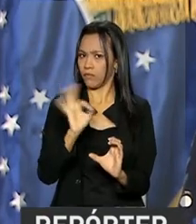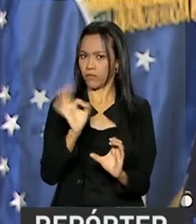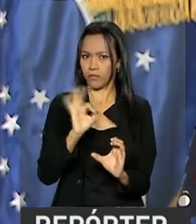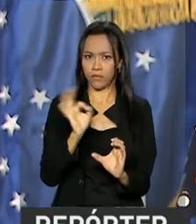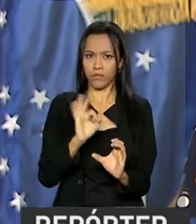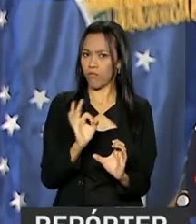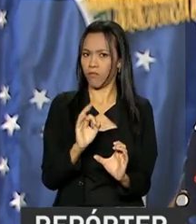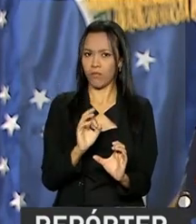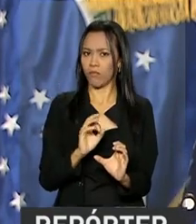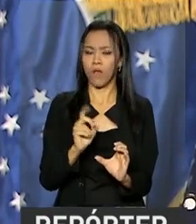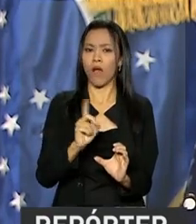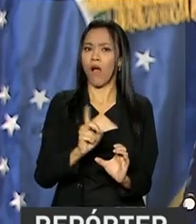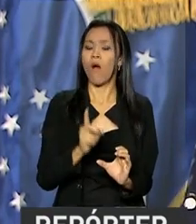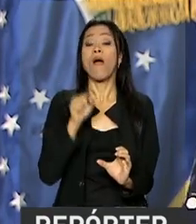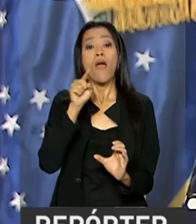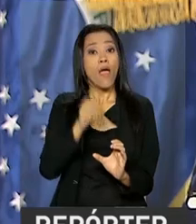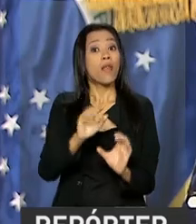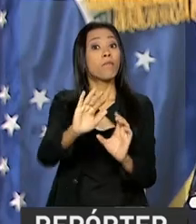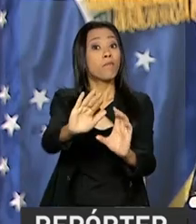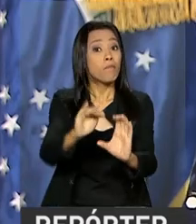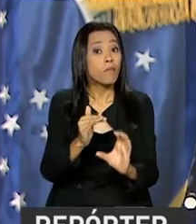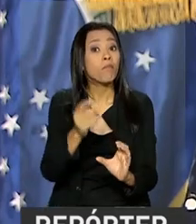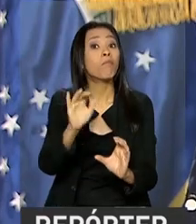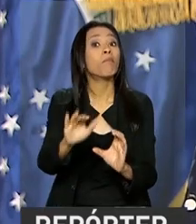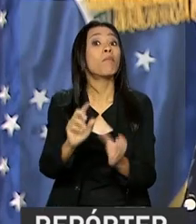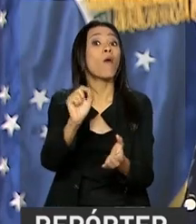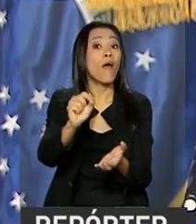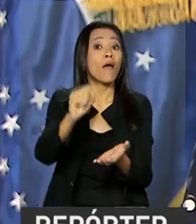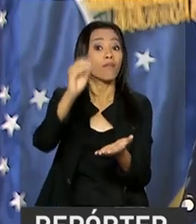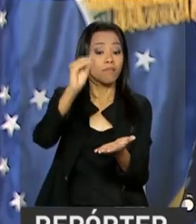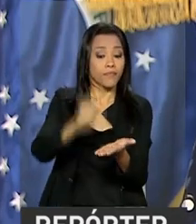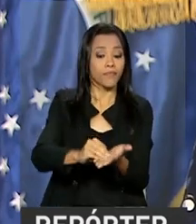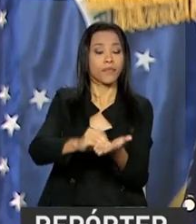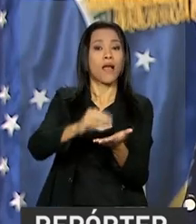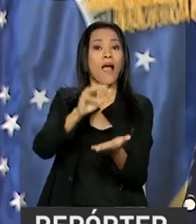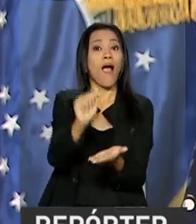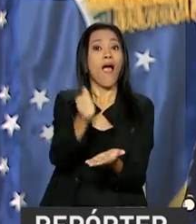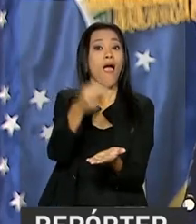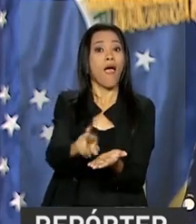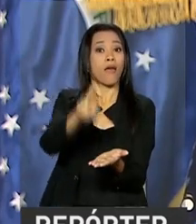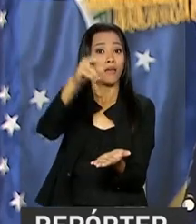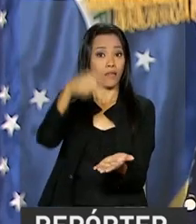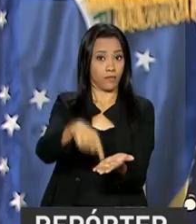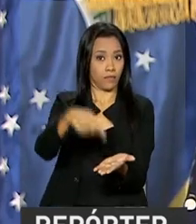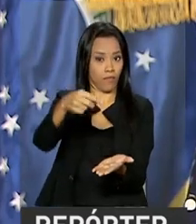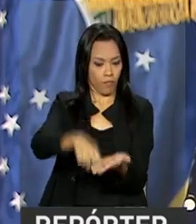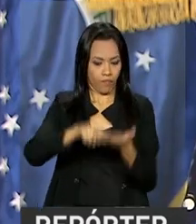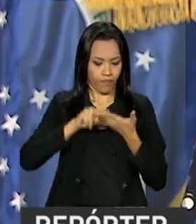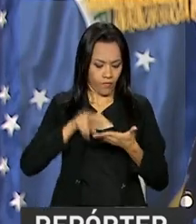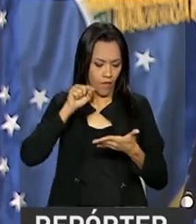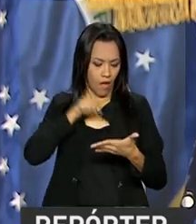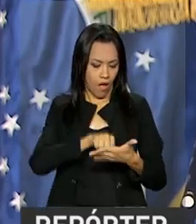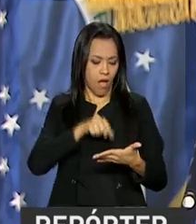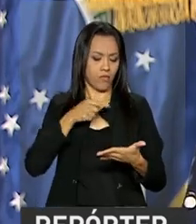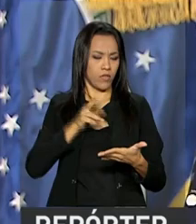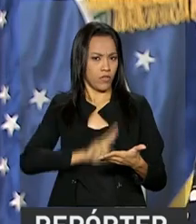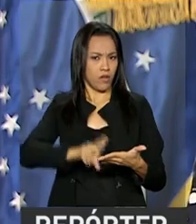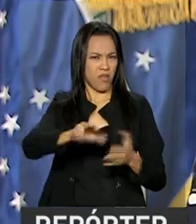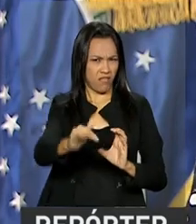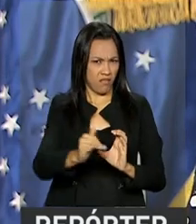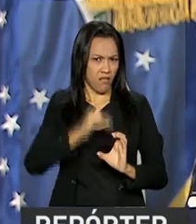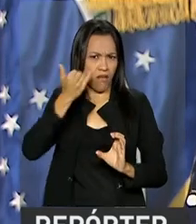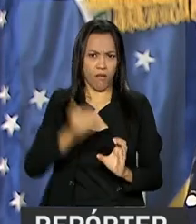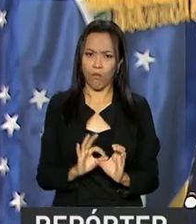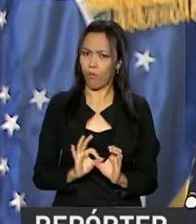gmail elas demanda normalmente uma notificação com a r para que você registre e agora recebi aquilo para que você possa